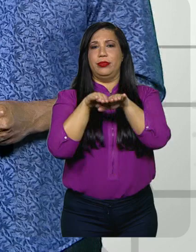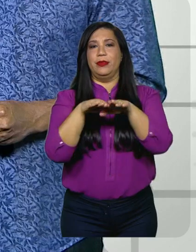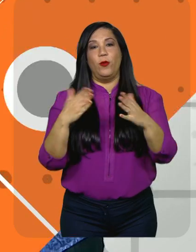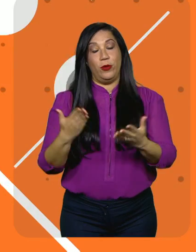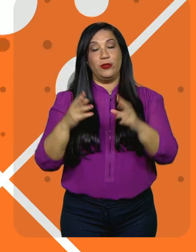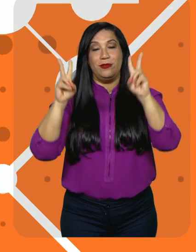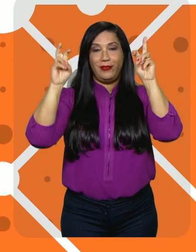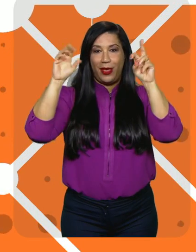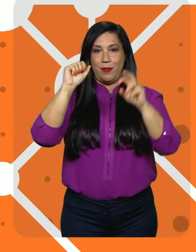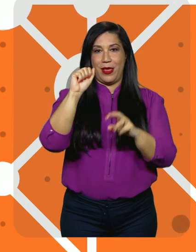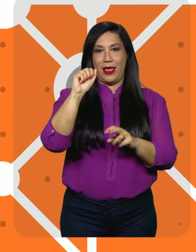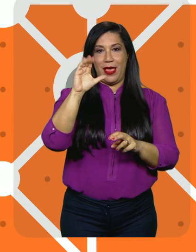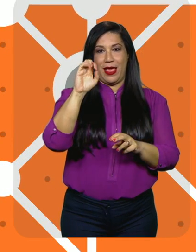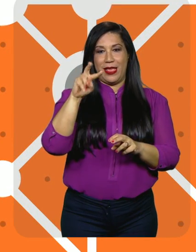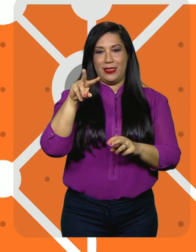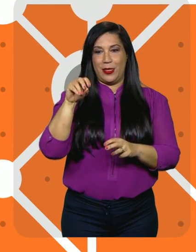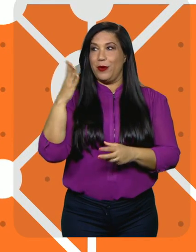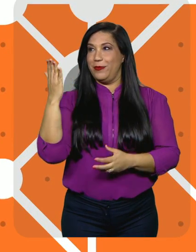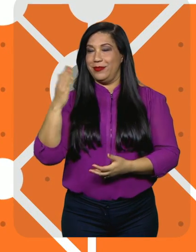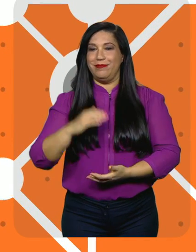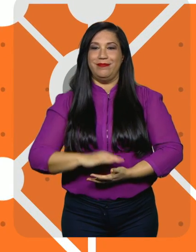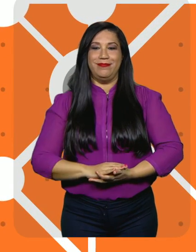Acervo.